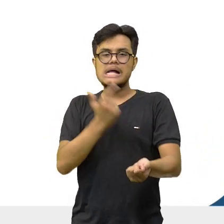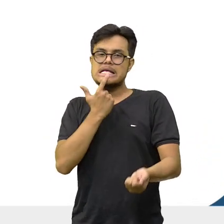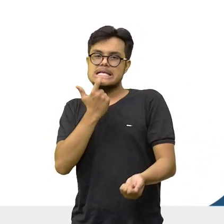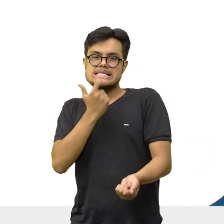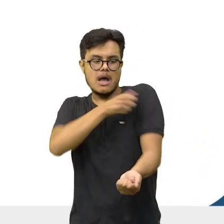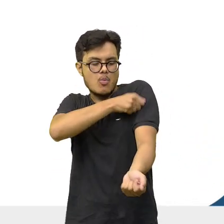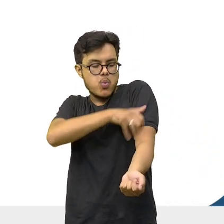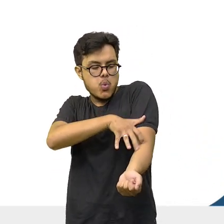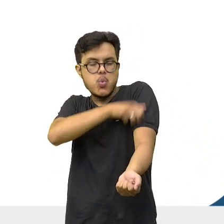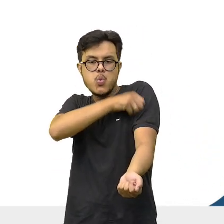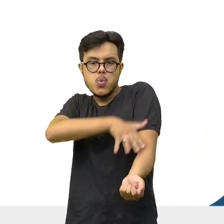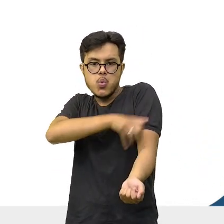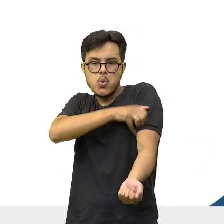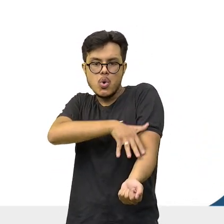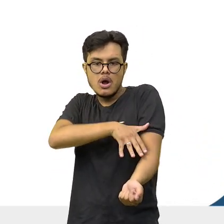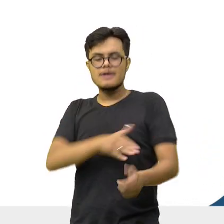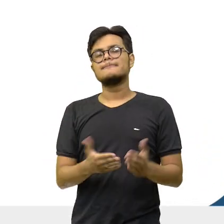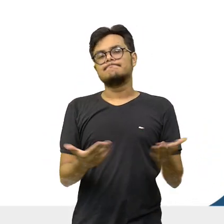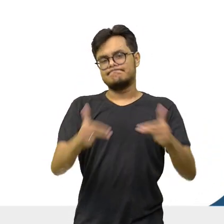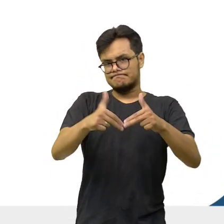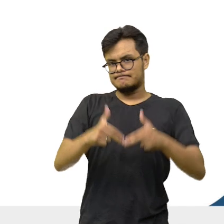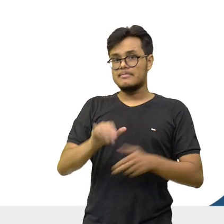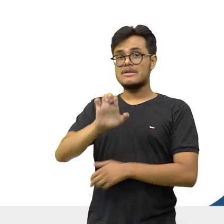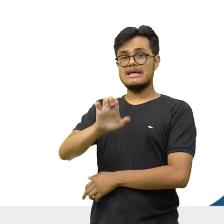que elas são chamadas glândulas